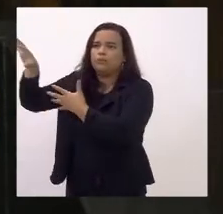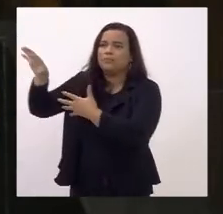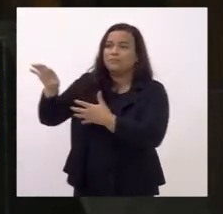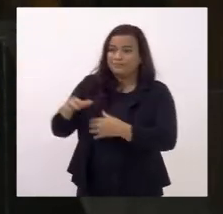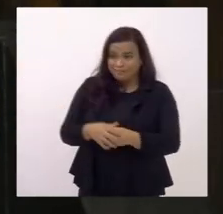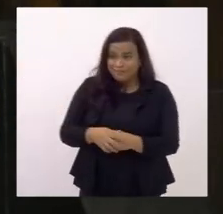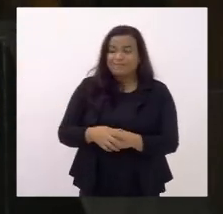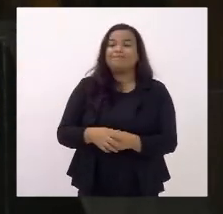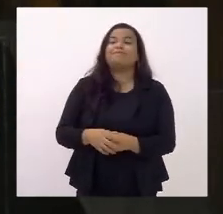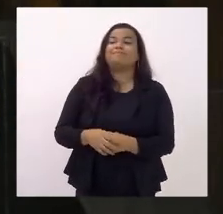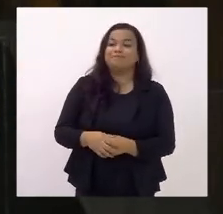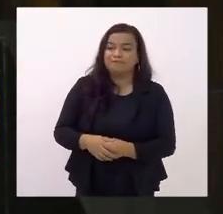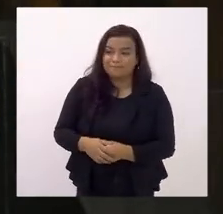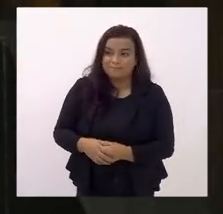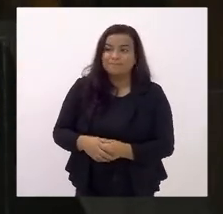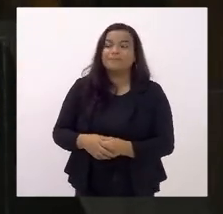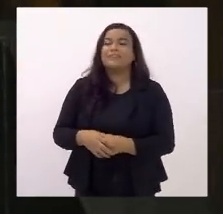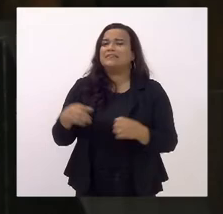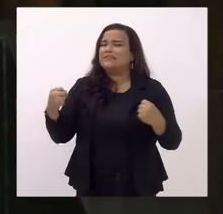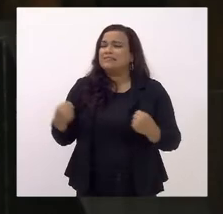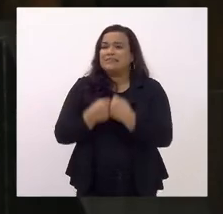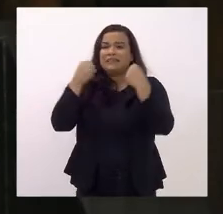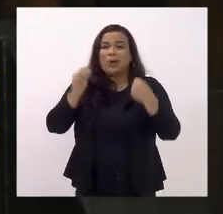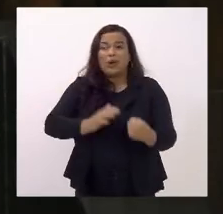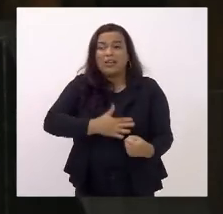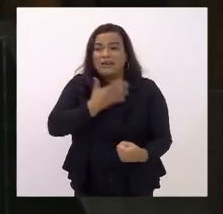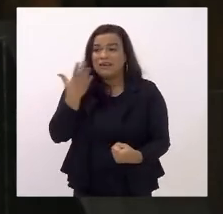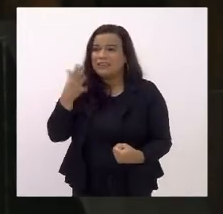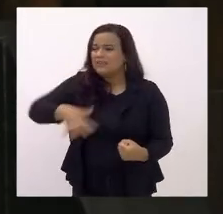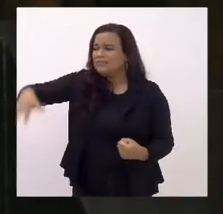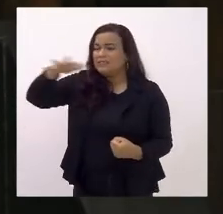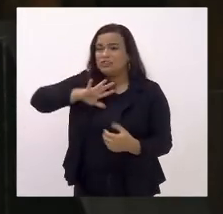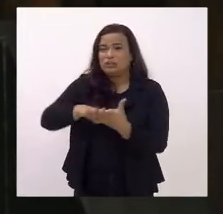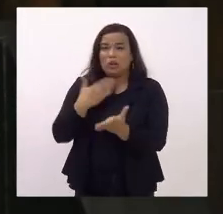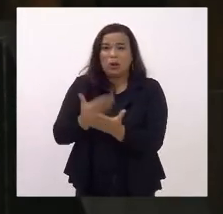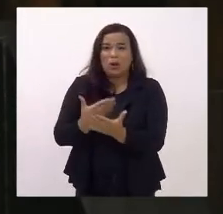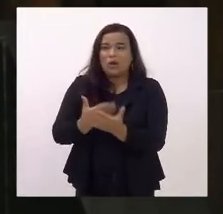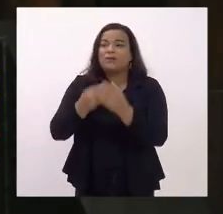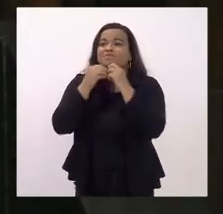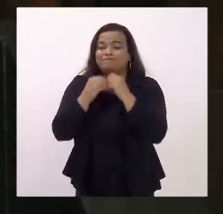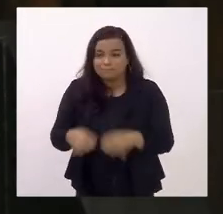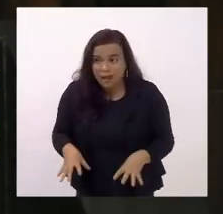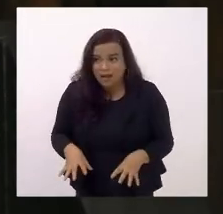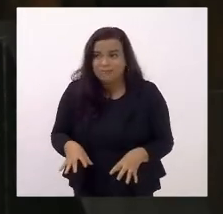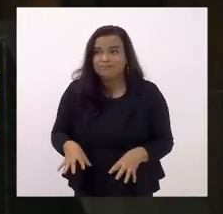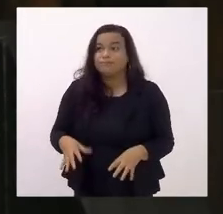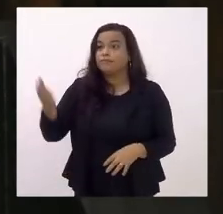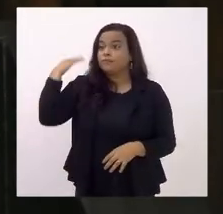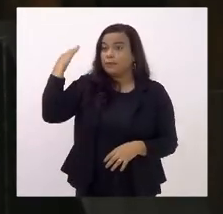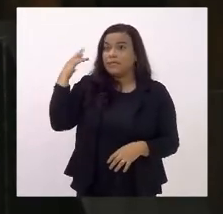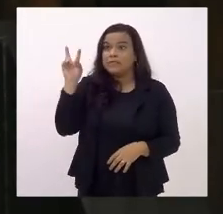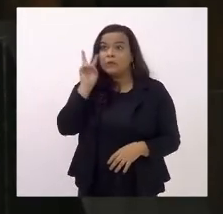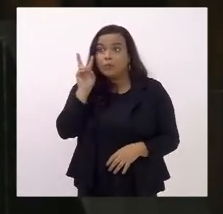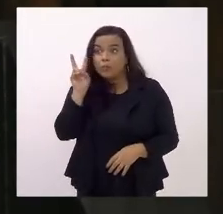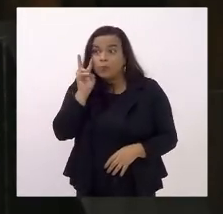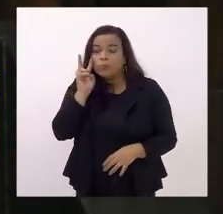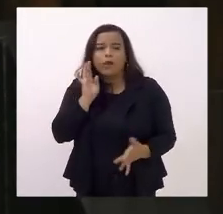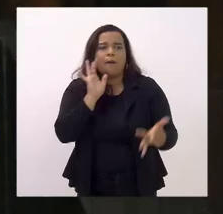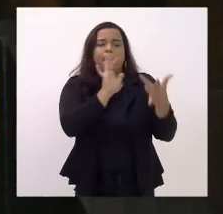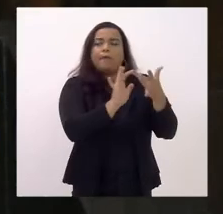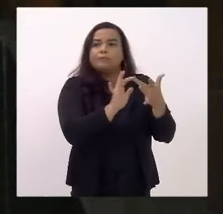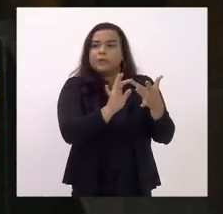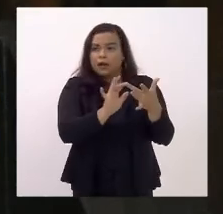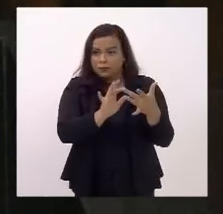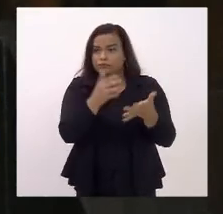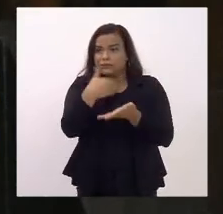ficam armazenados. É um impacto terrível na escola. A gente, na segunda-feira, entrou em contato com a Secretaria de Estado de